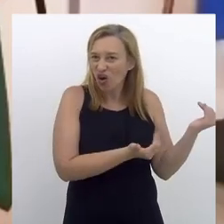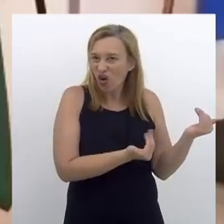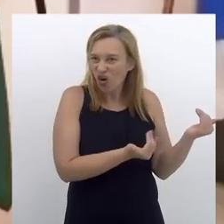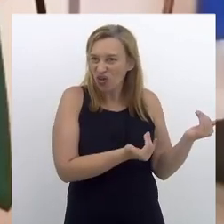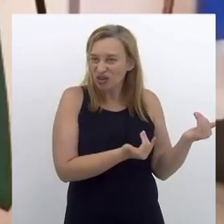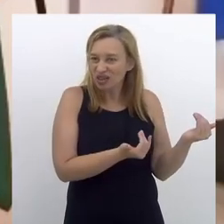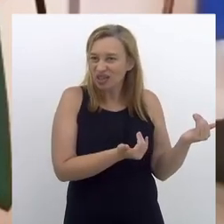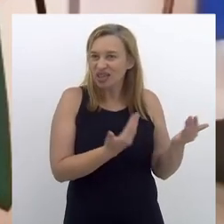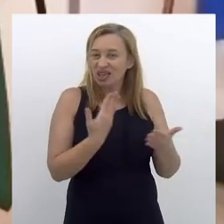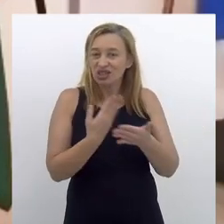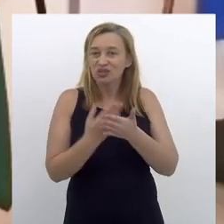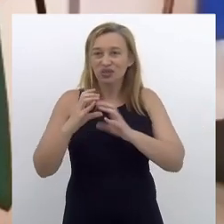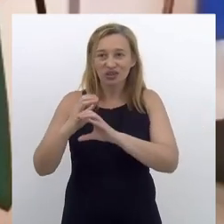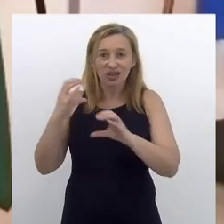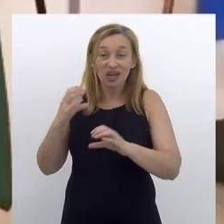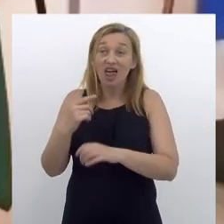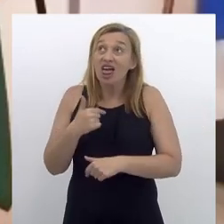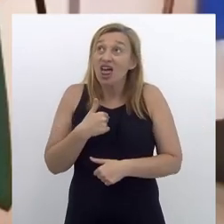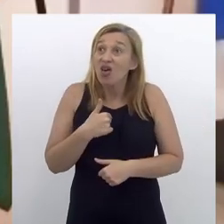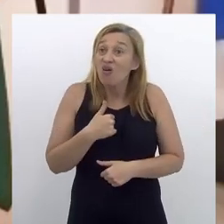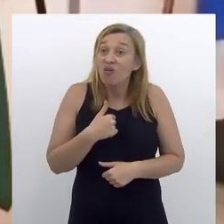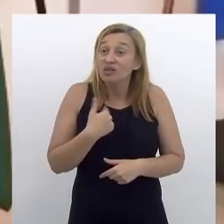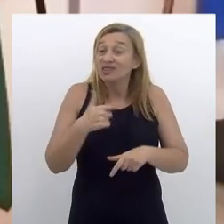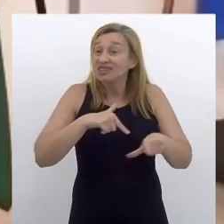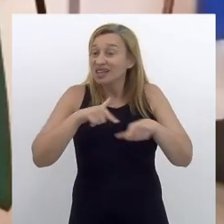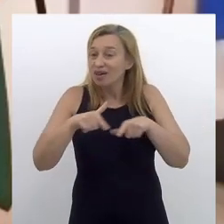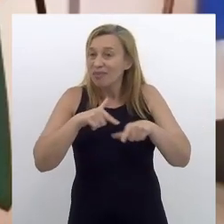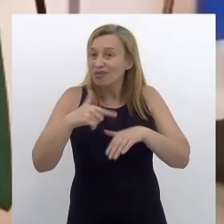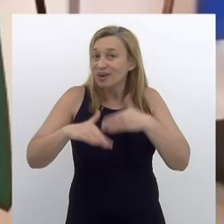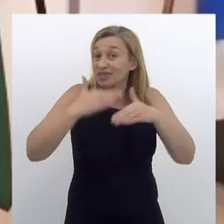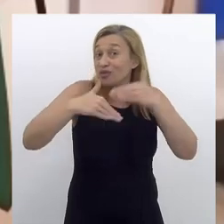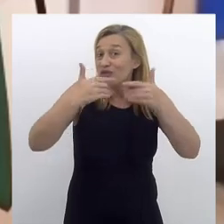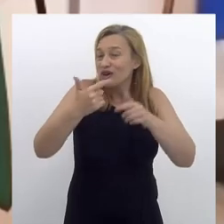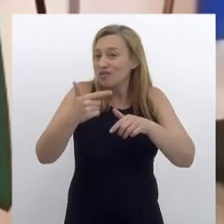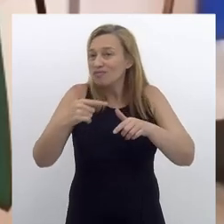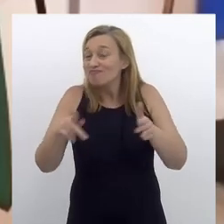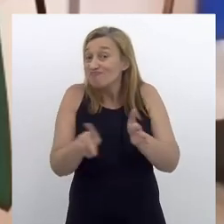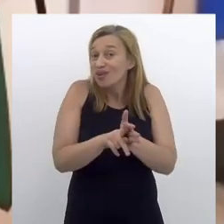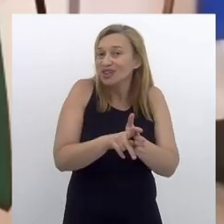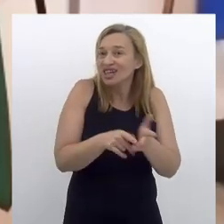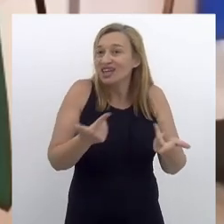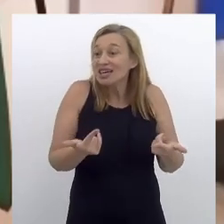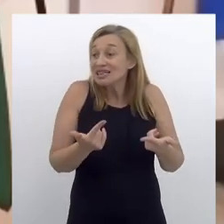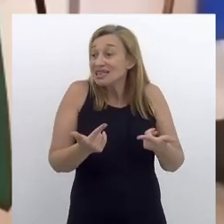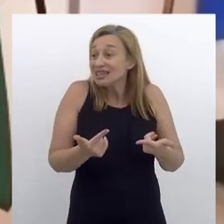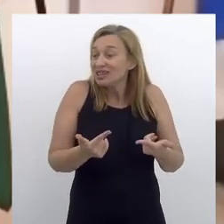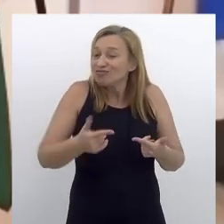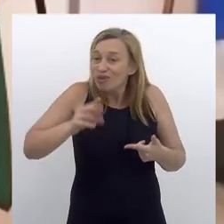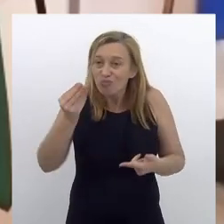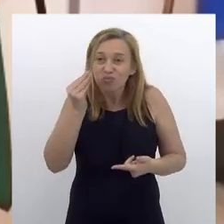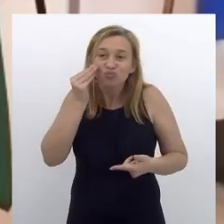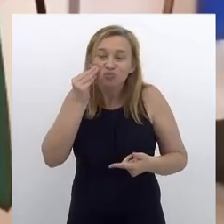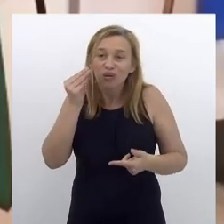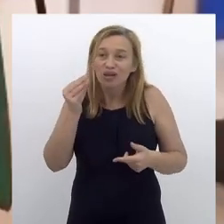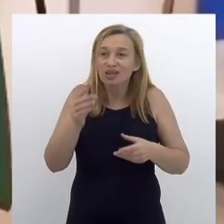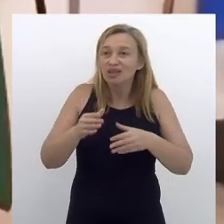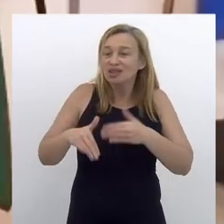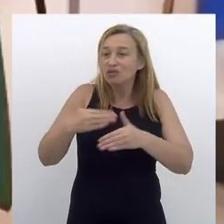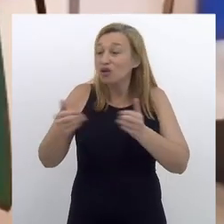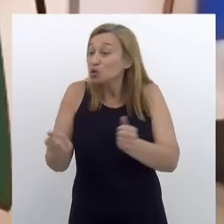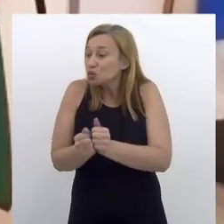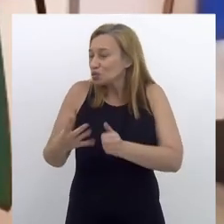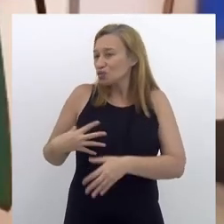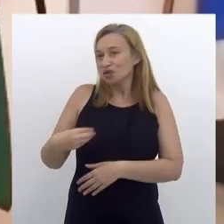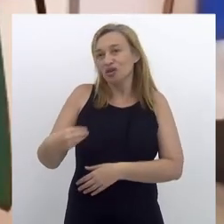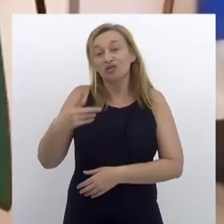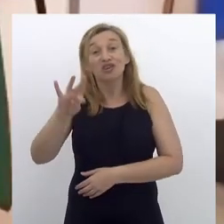maioria de estudantes de engenharia, e eu trabalho muito para eles desenvolverem projetos. E esse eu tive a oportunidade de desenvolver com o Francisco,